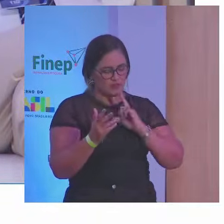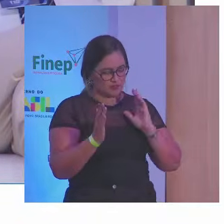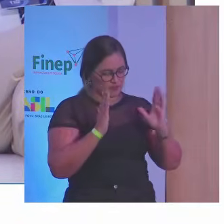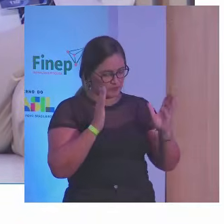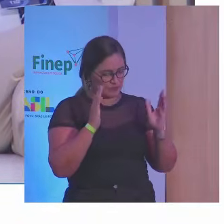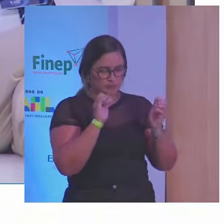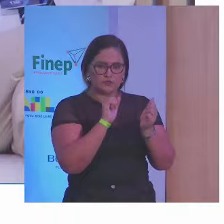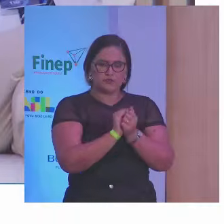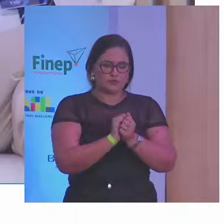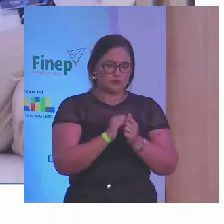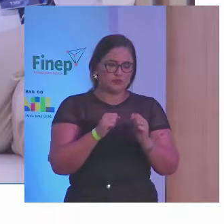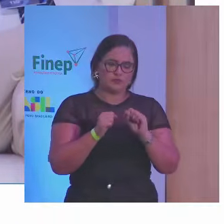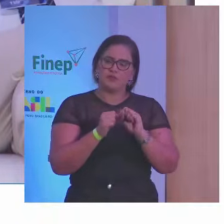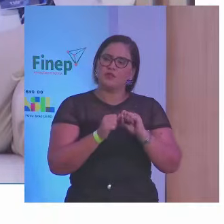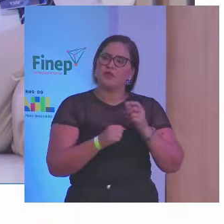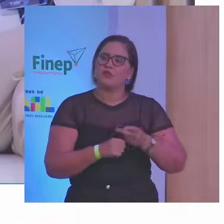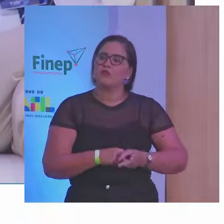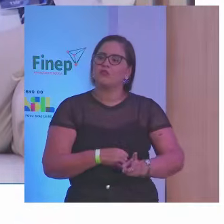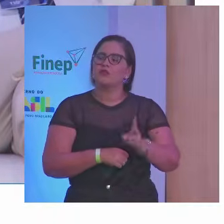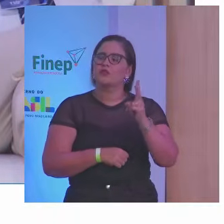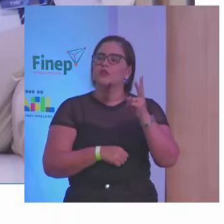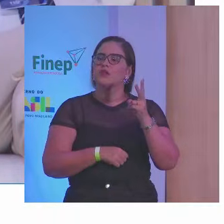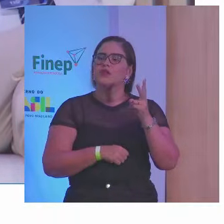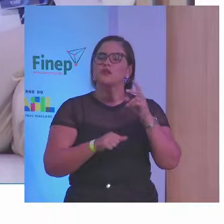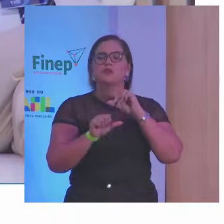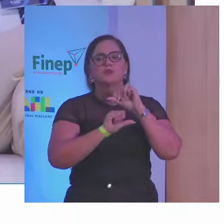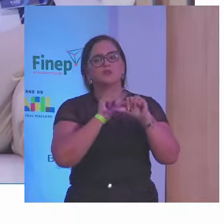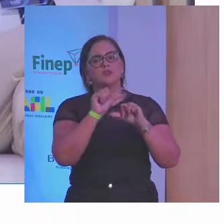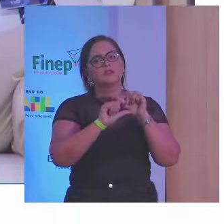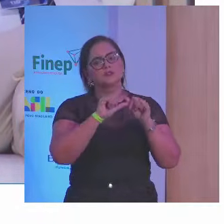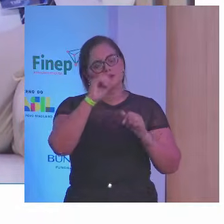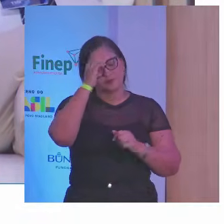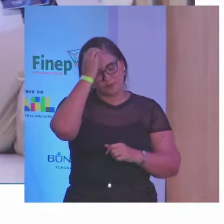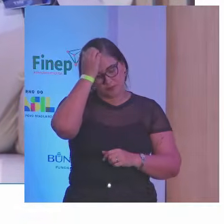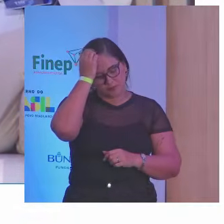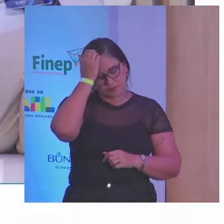paralelamente, continuar fazendo essa transição, né?